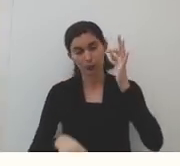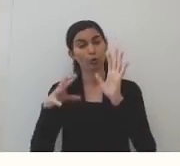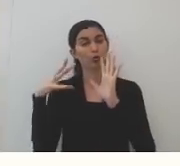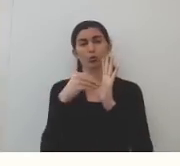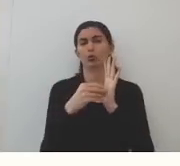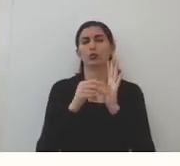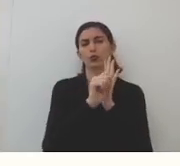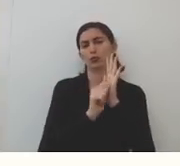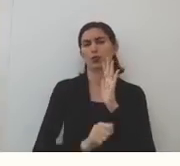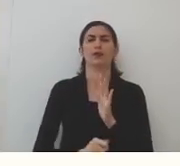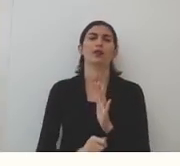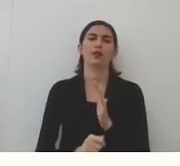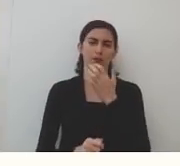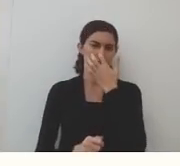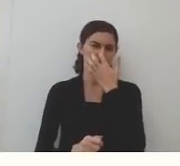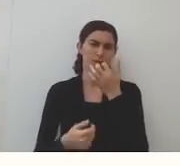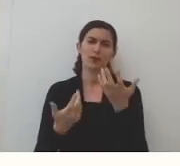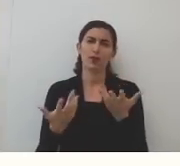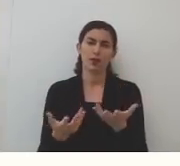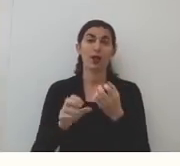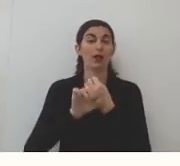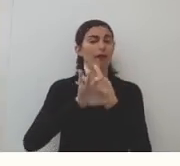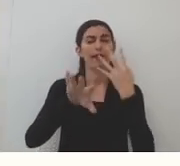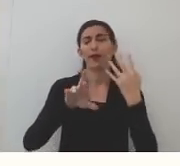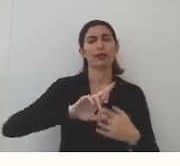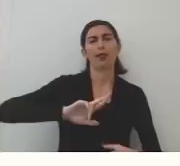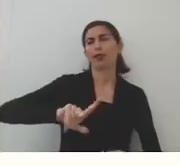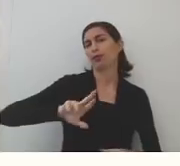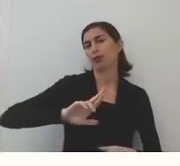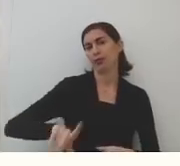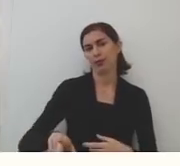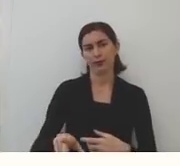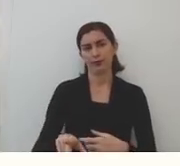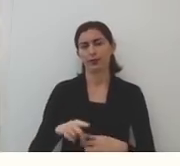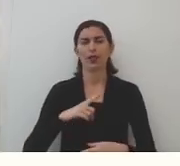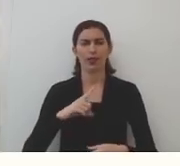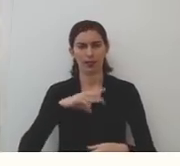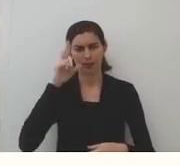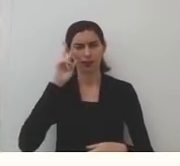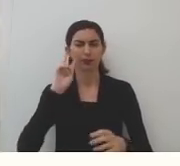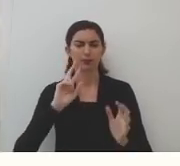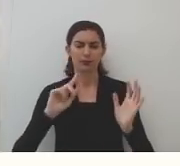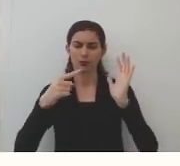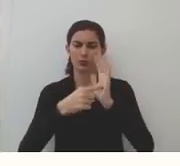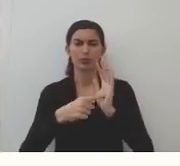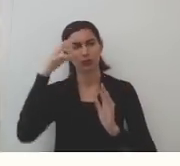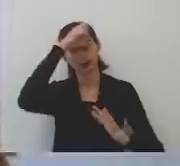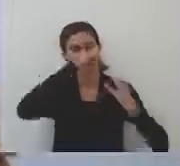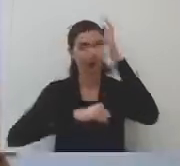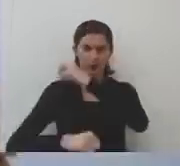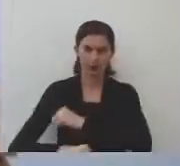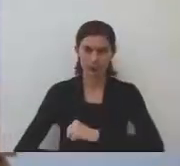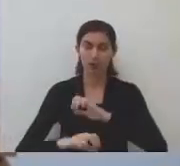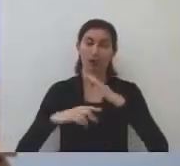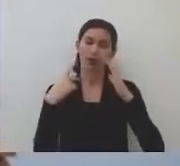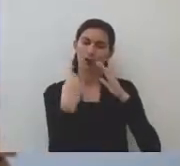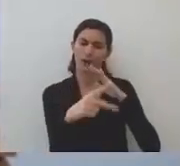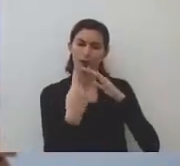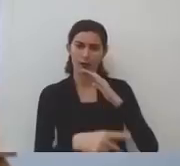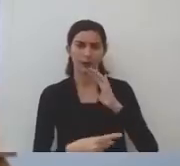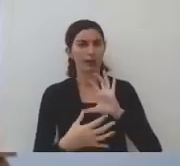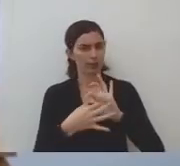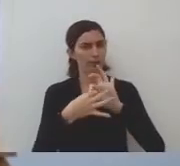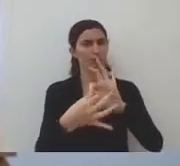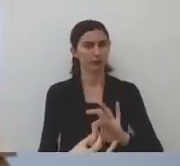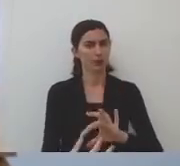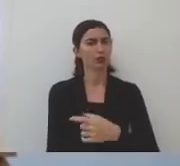vai escrever, né? Porém, em EAD, não. Lembra que a gente estabeleceu o nosso objetivo de aprendizagem? Ele está